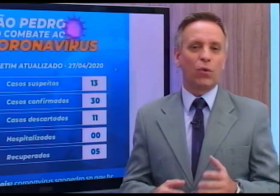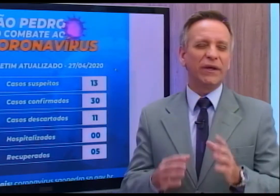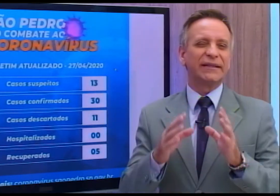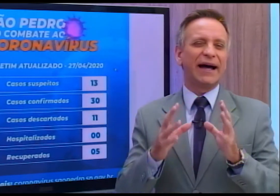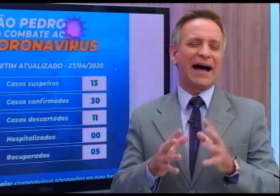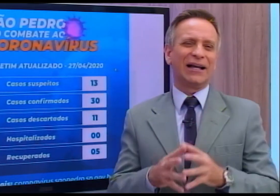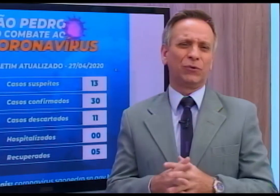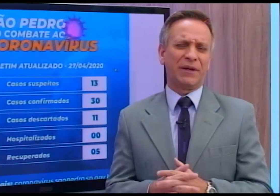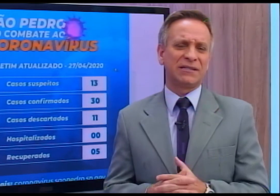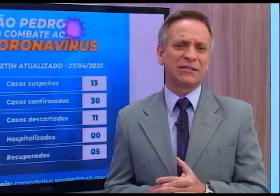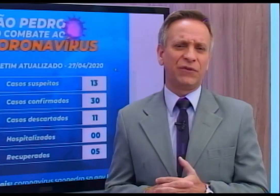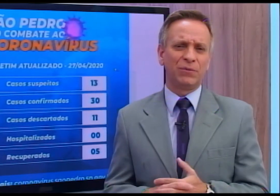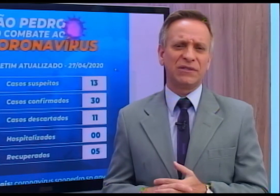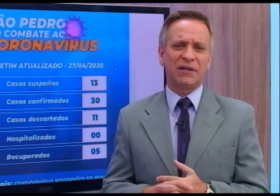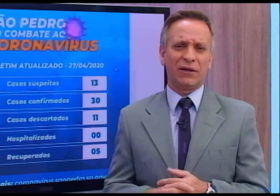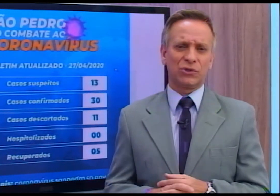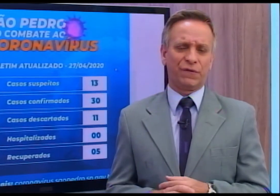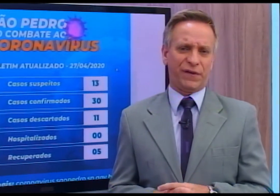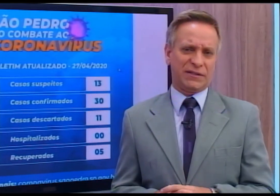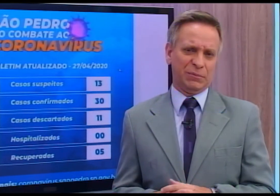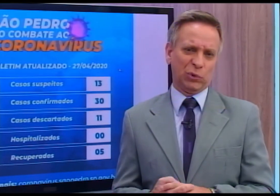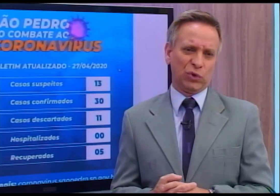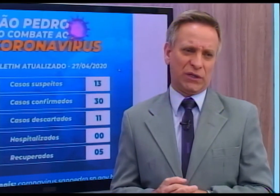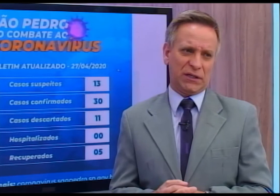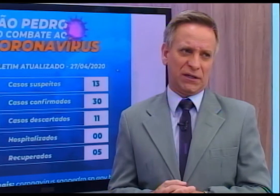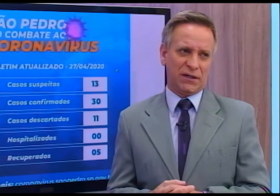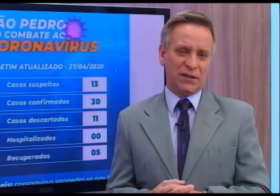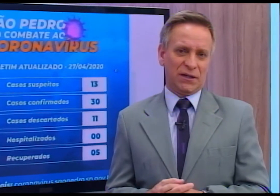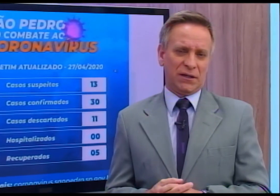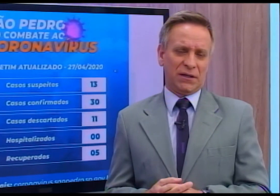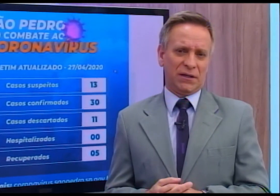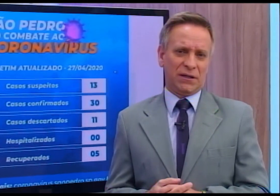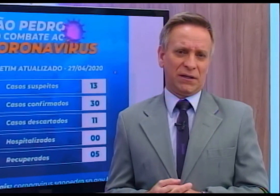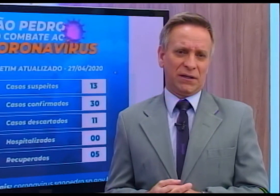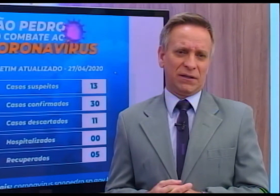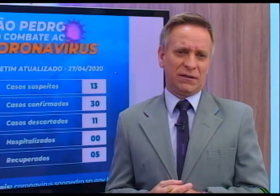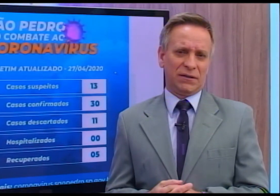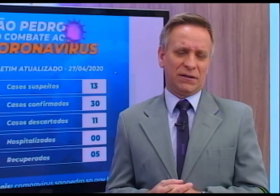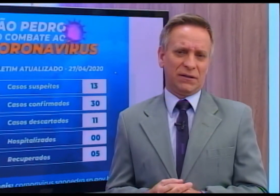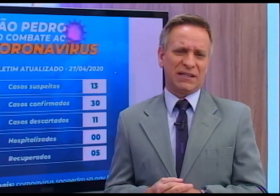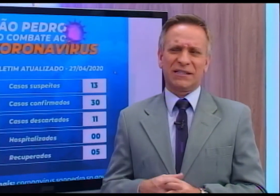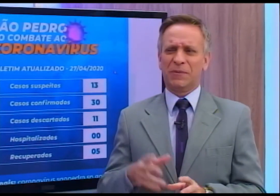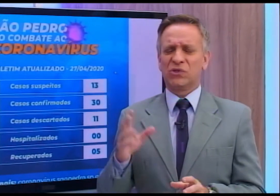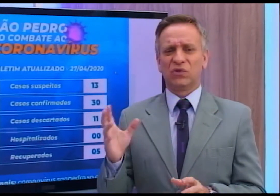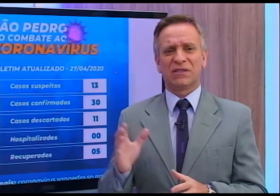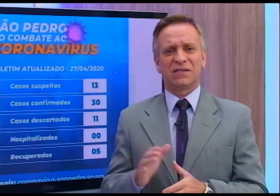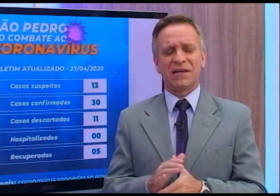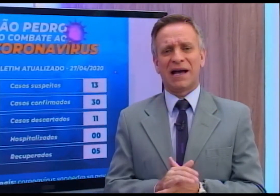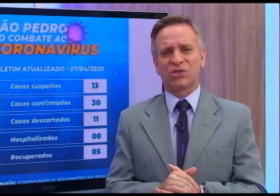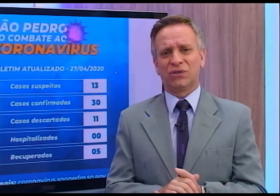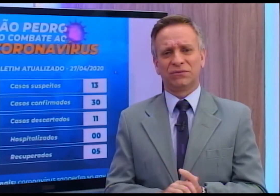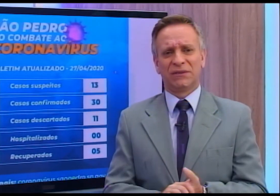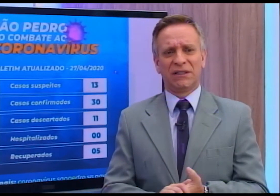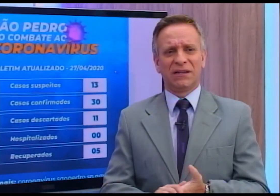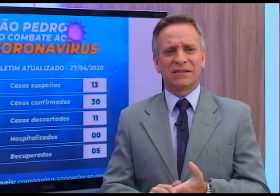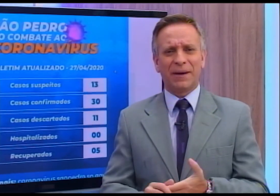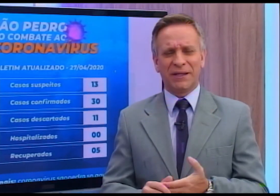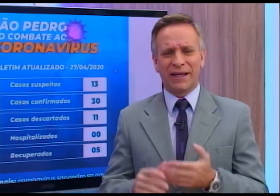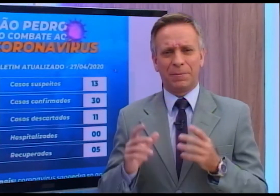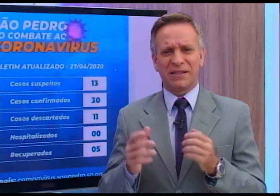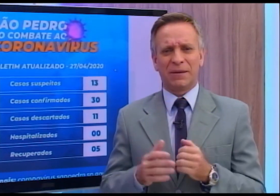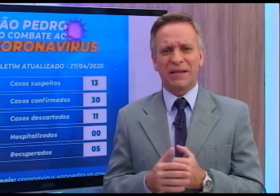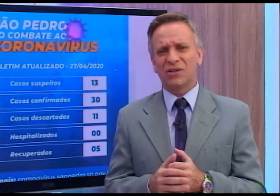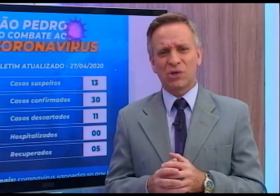então cuidado para esse filme zinhos no facebook dessas pessoas que se acham